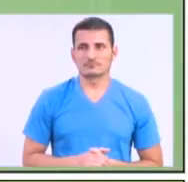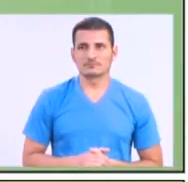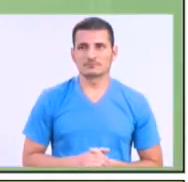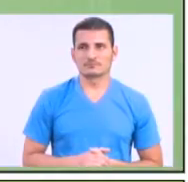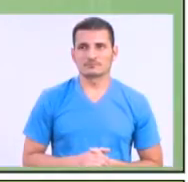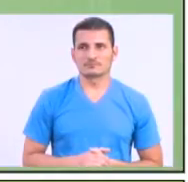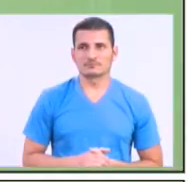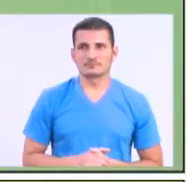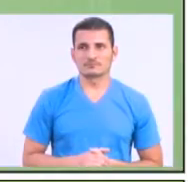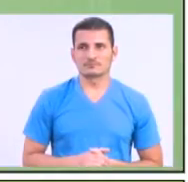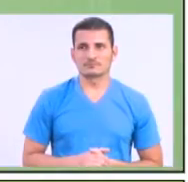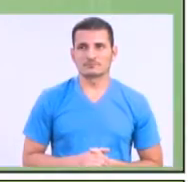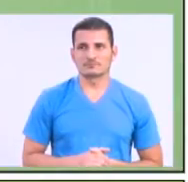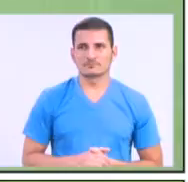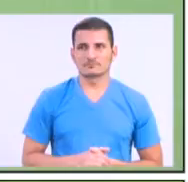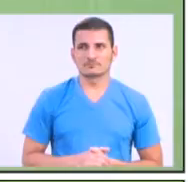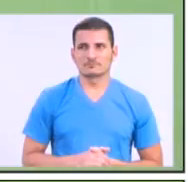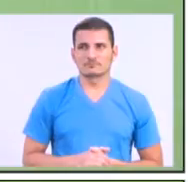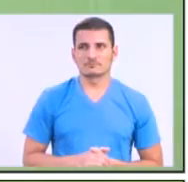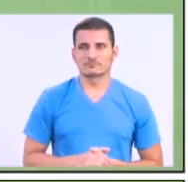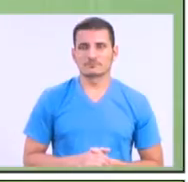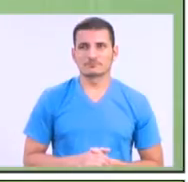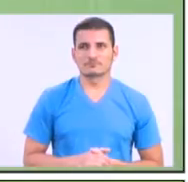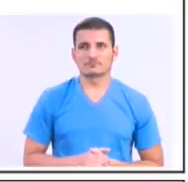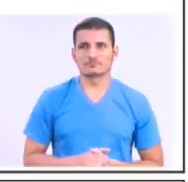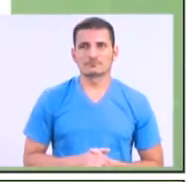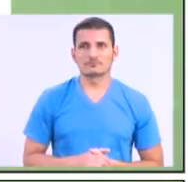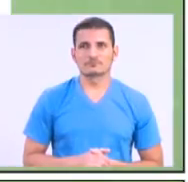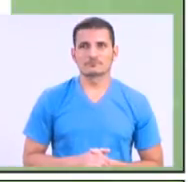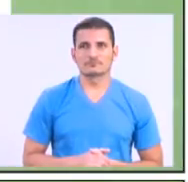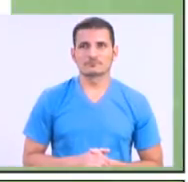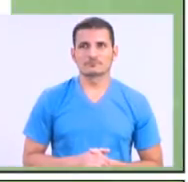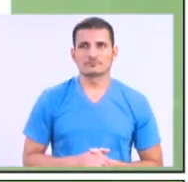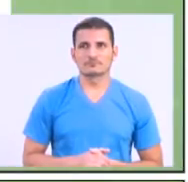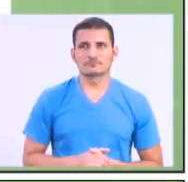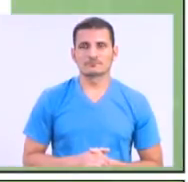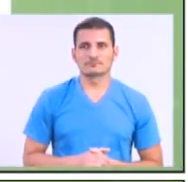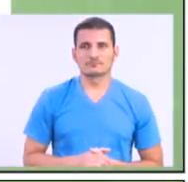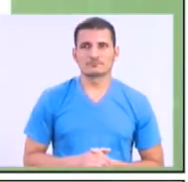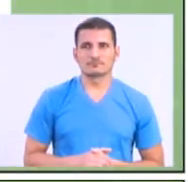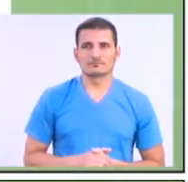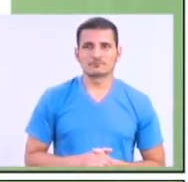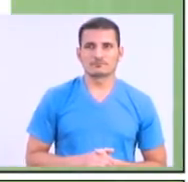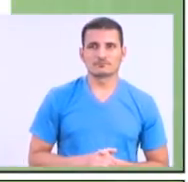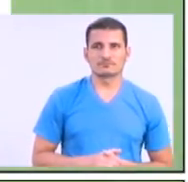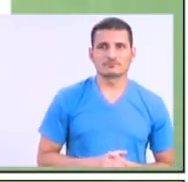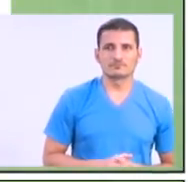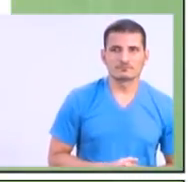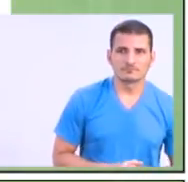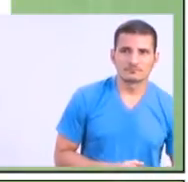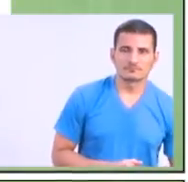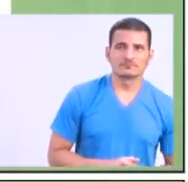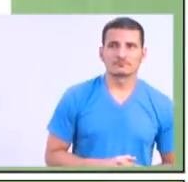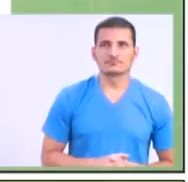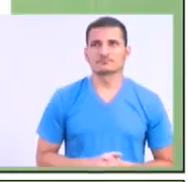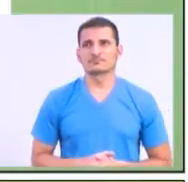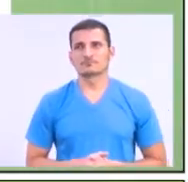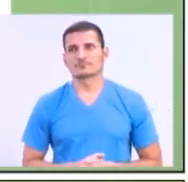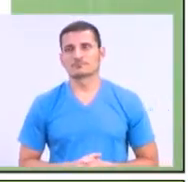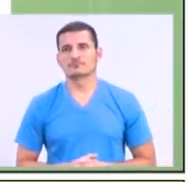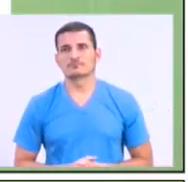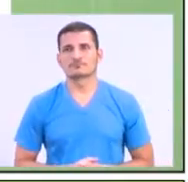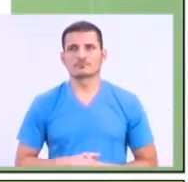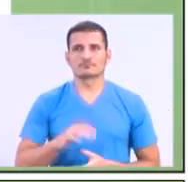repetição até sair das informações, certo? Nós temos o do while, que é bem semelhante ao while.